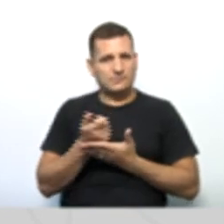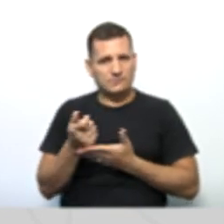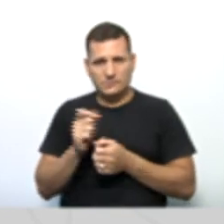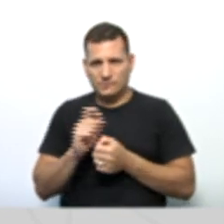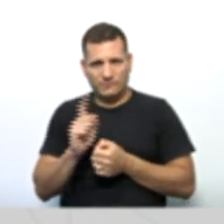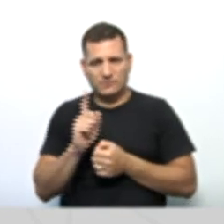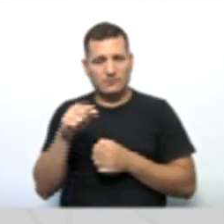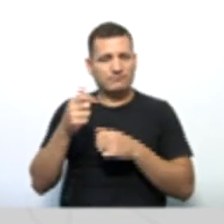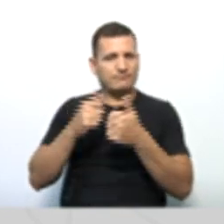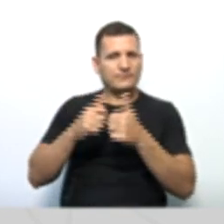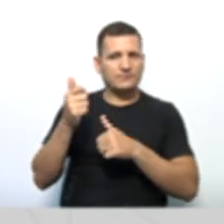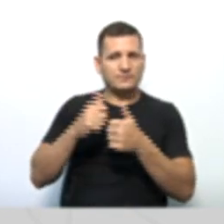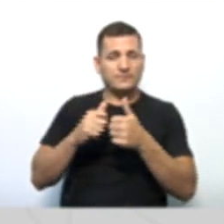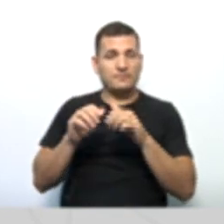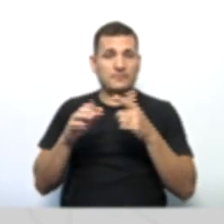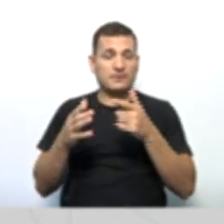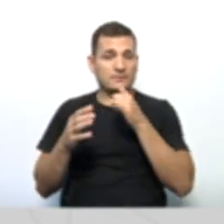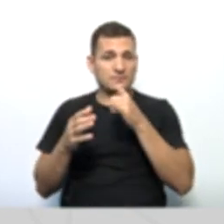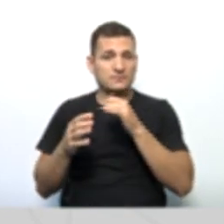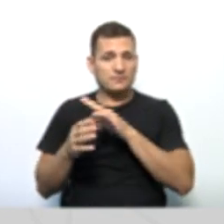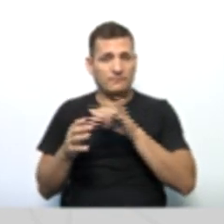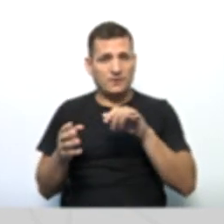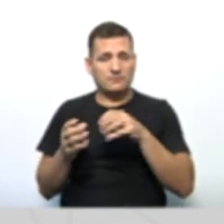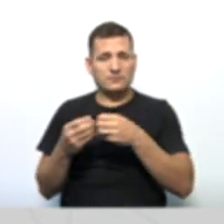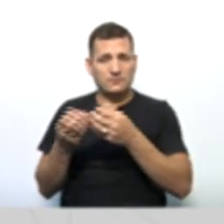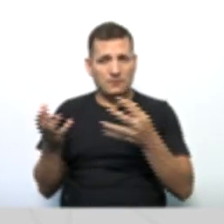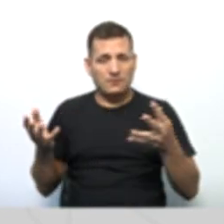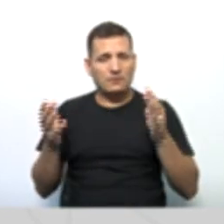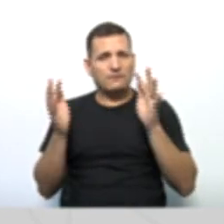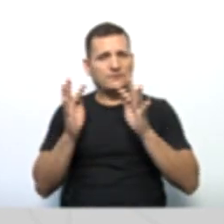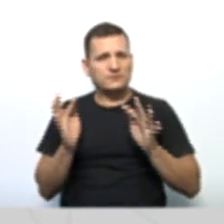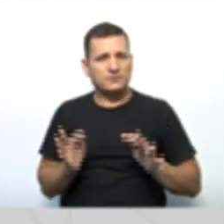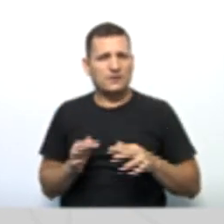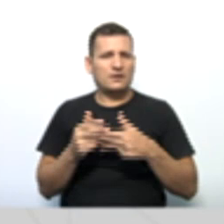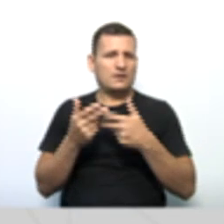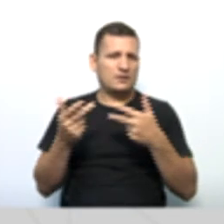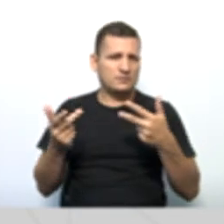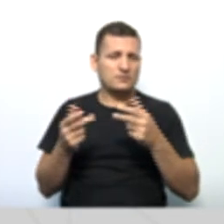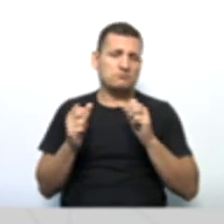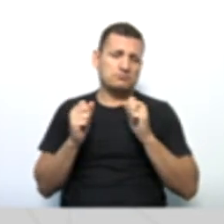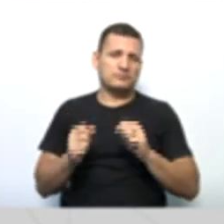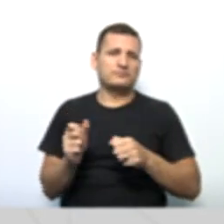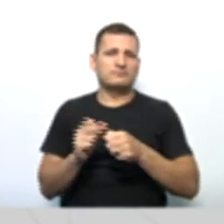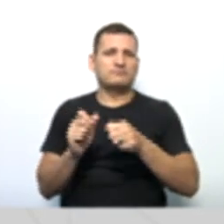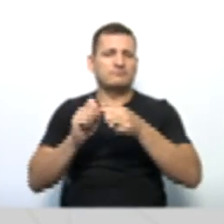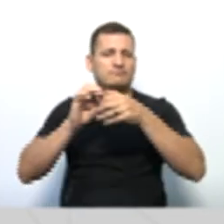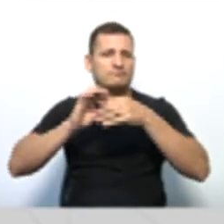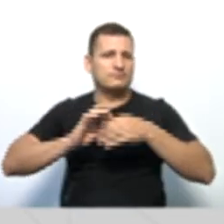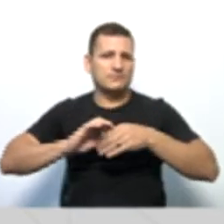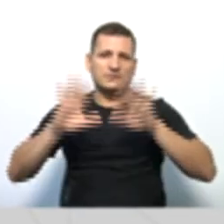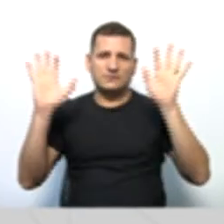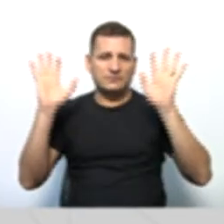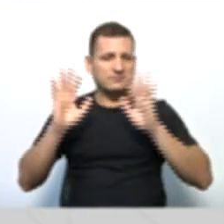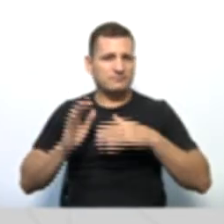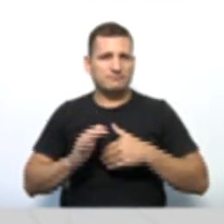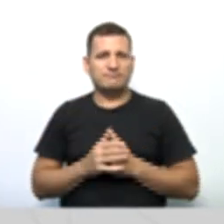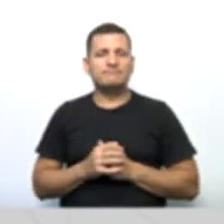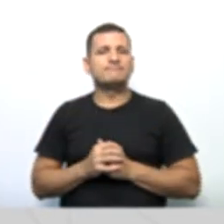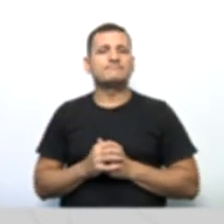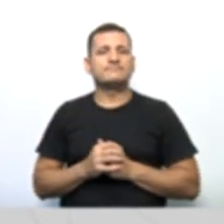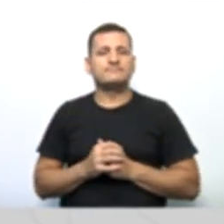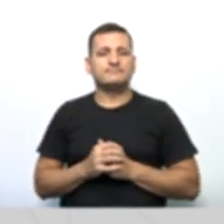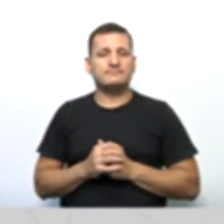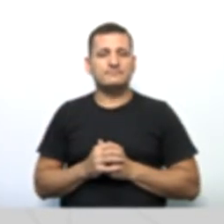da ação. Agora, se for algo que vai causar felicidade, pode fazer alegremente, felizmente, que você está seguindo